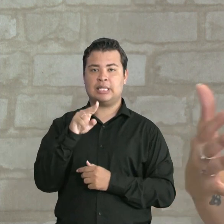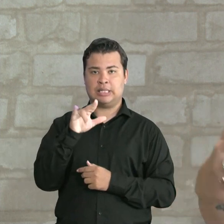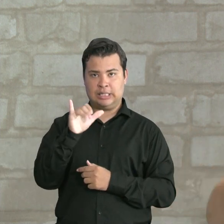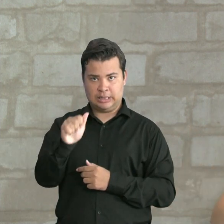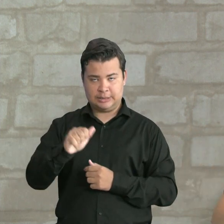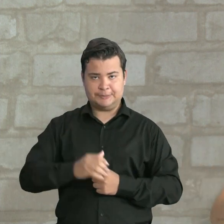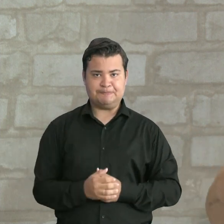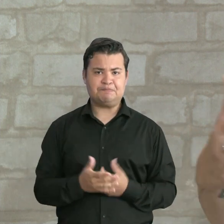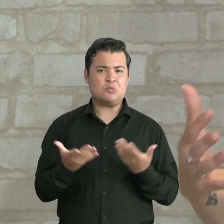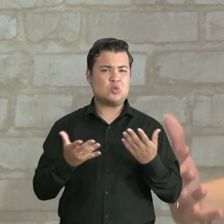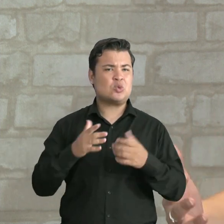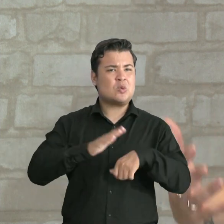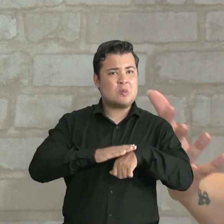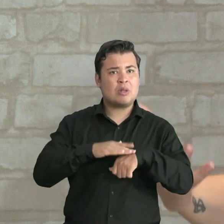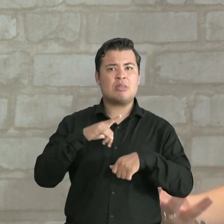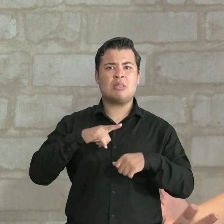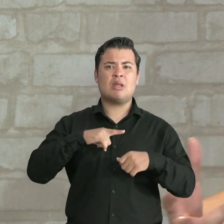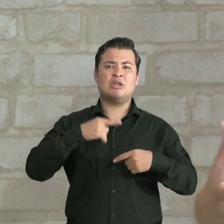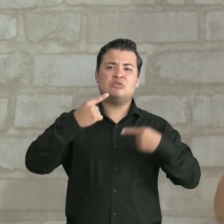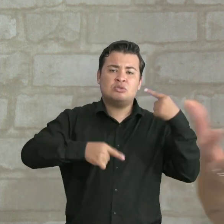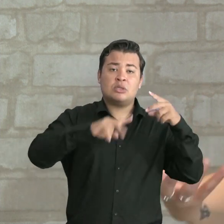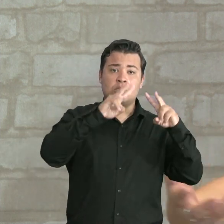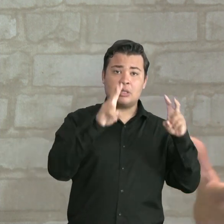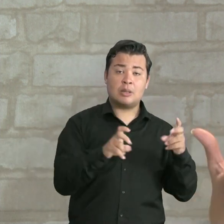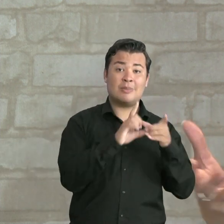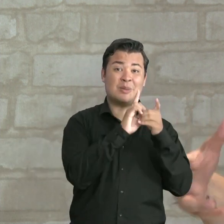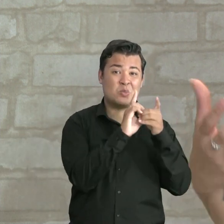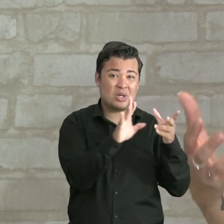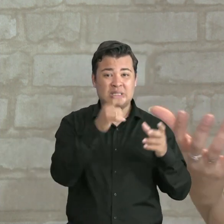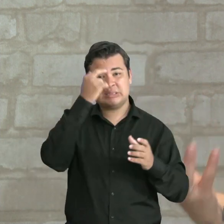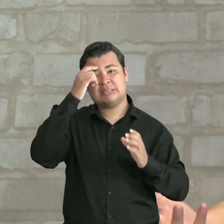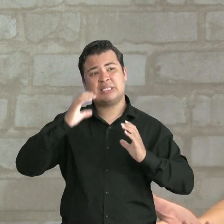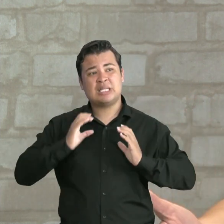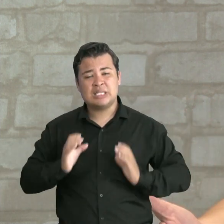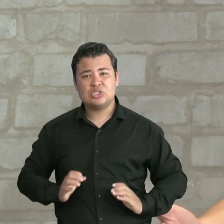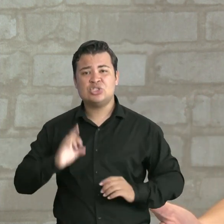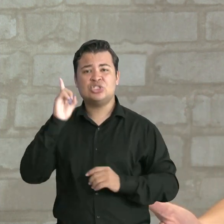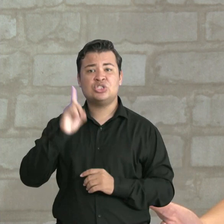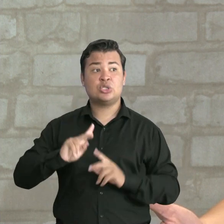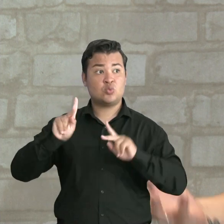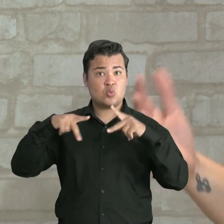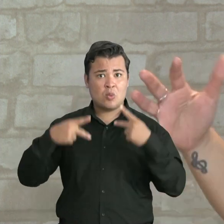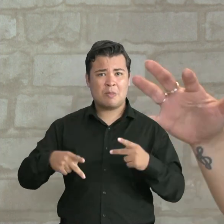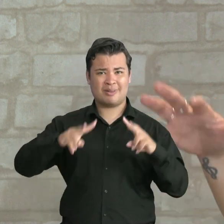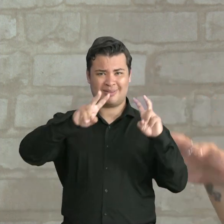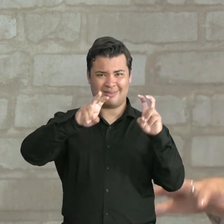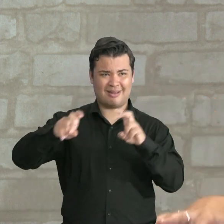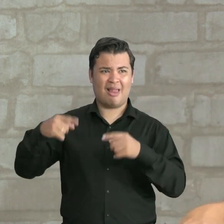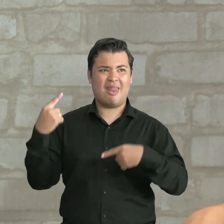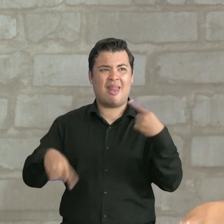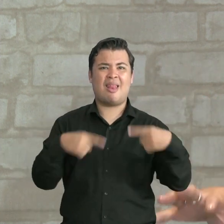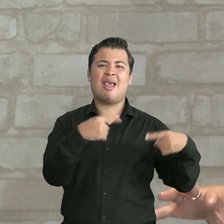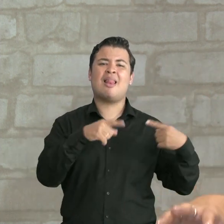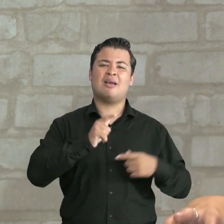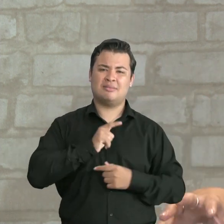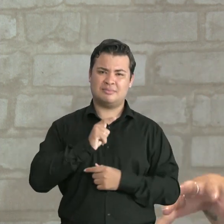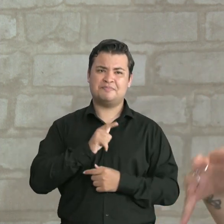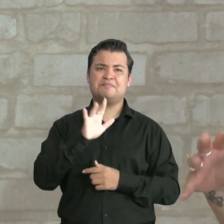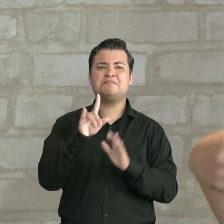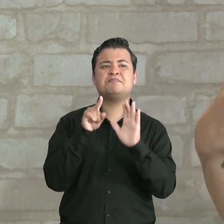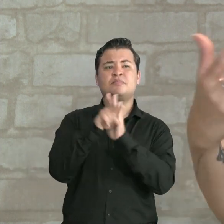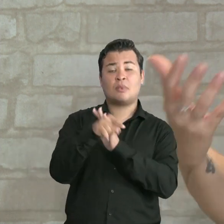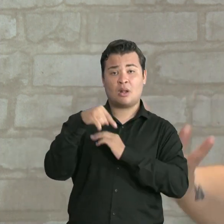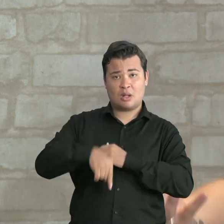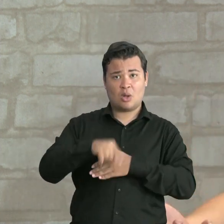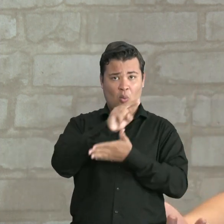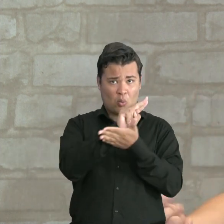sobre democracia, cidadania, direitos humanos, muito afloradas na nossa sociedade, né? O que a universidade pode fazer